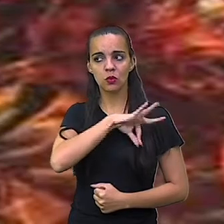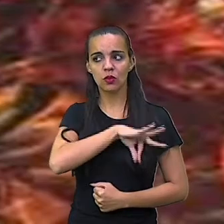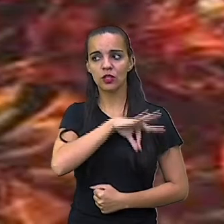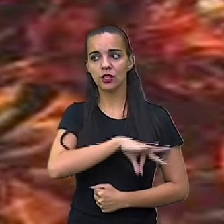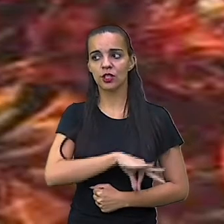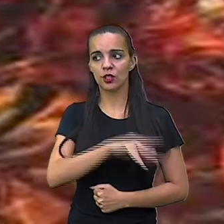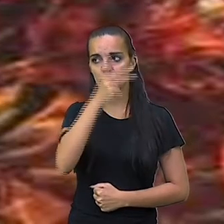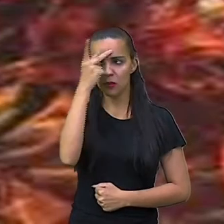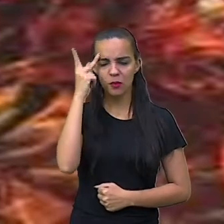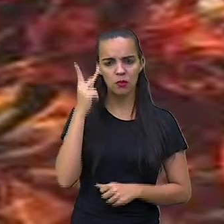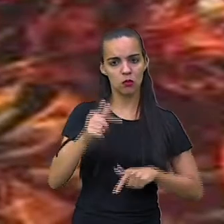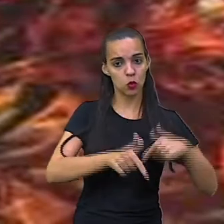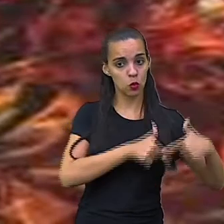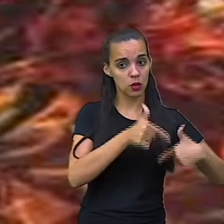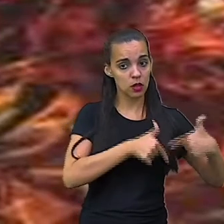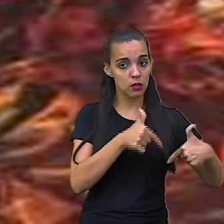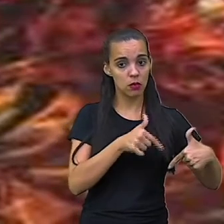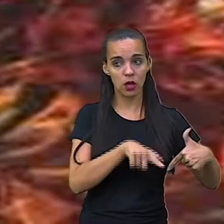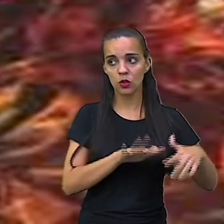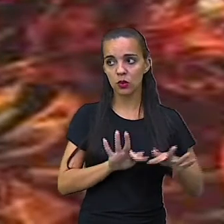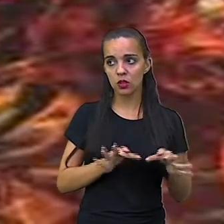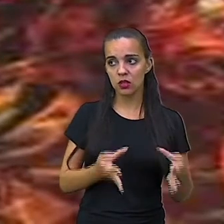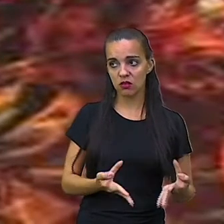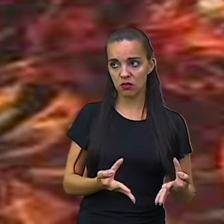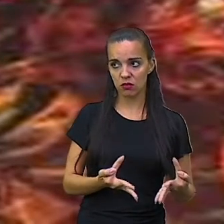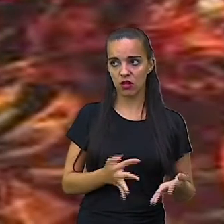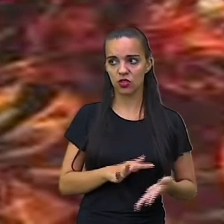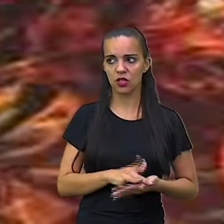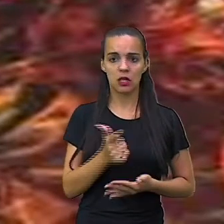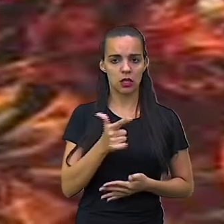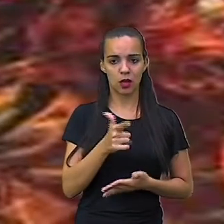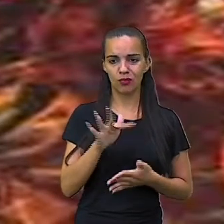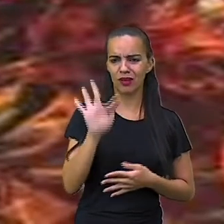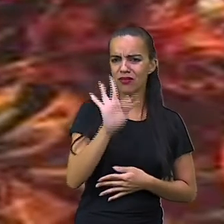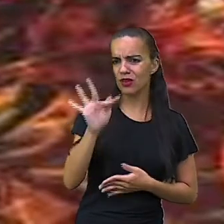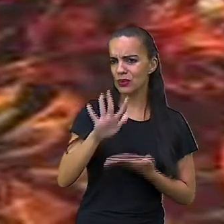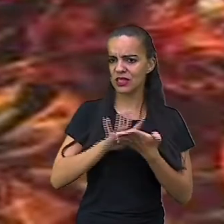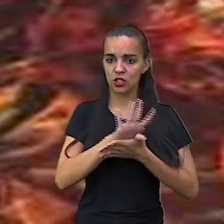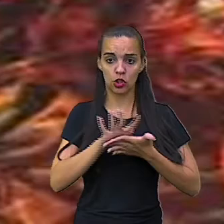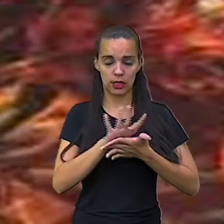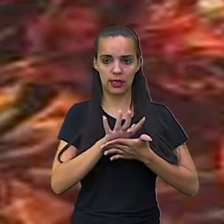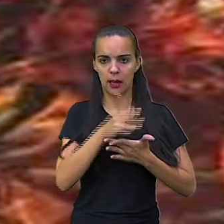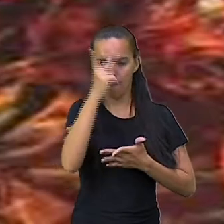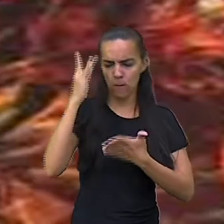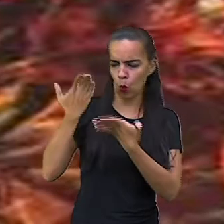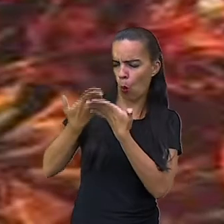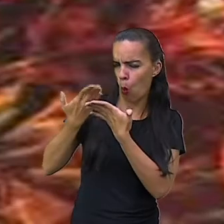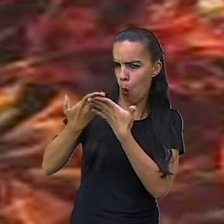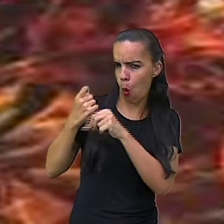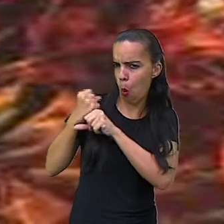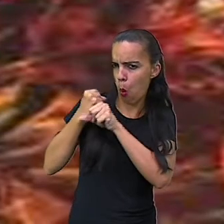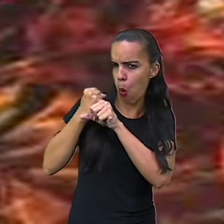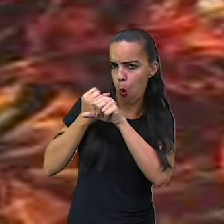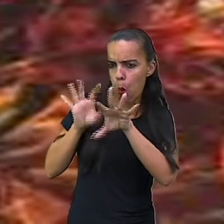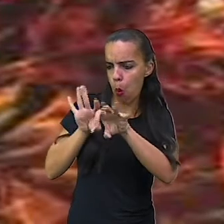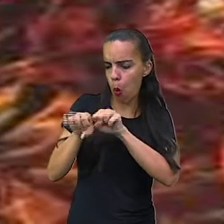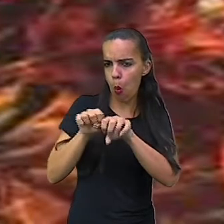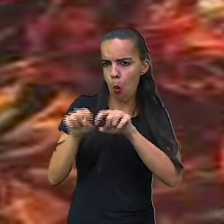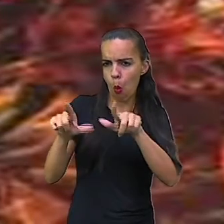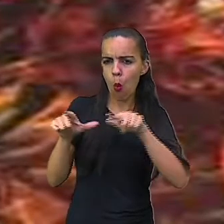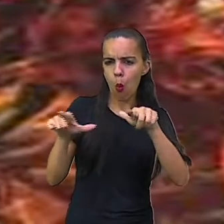salário que um trabalhador, vamos colocar sem faculdade, não vamos colocar título para o trabalhador, que para mim